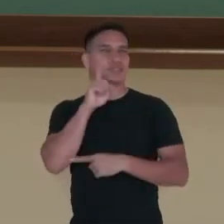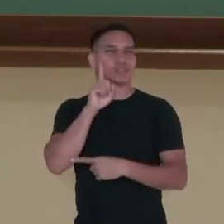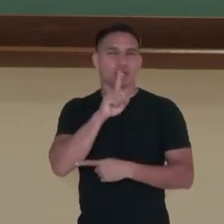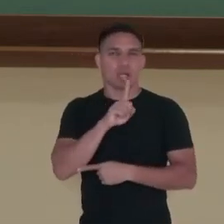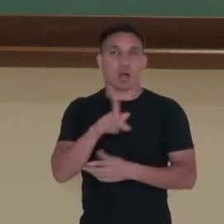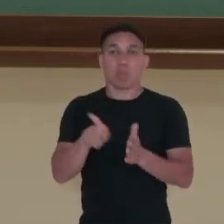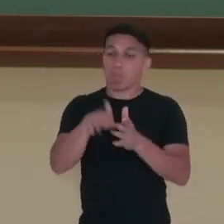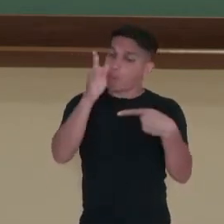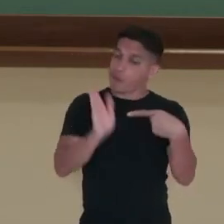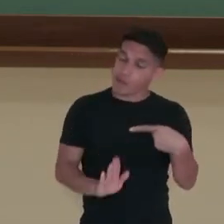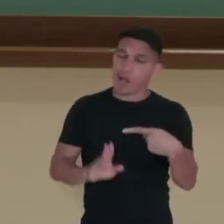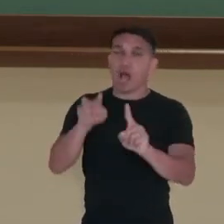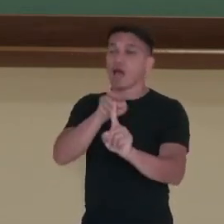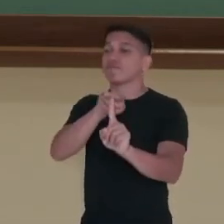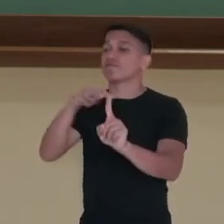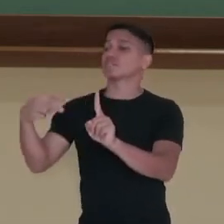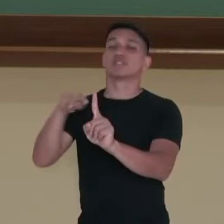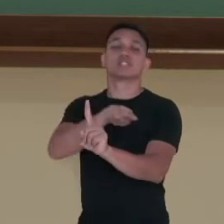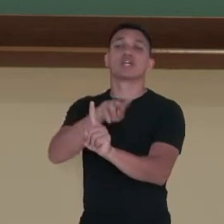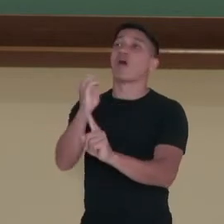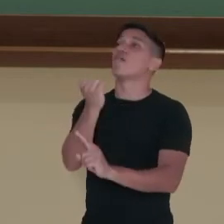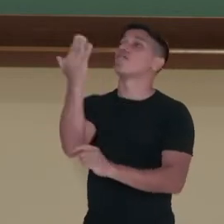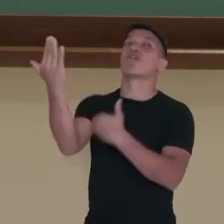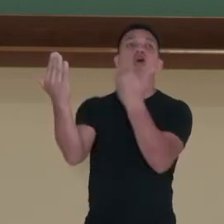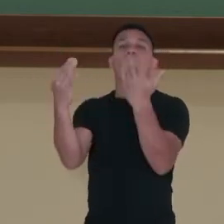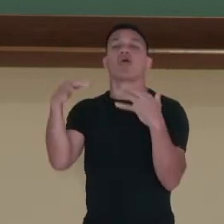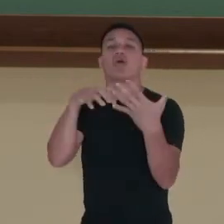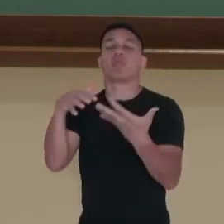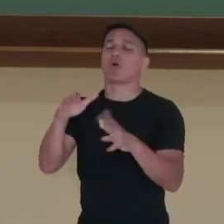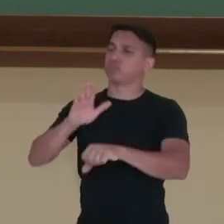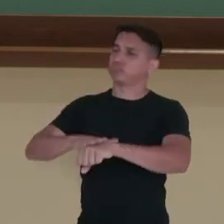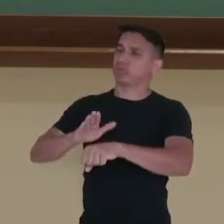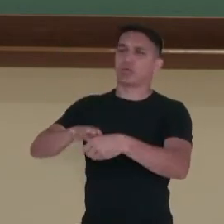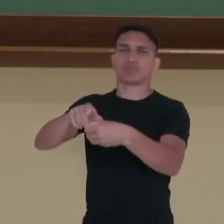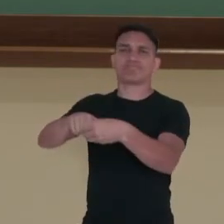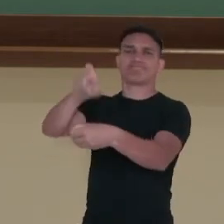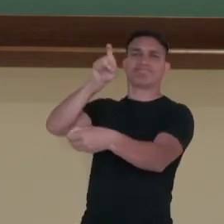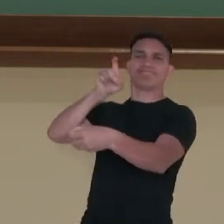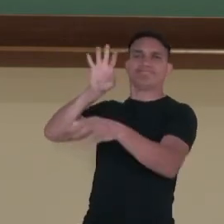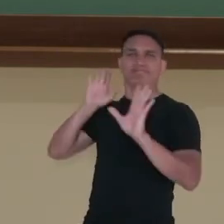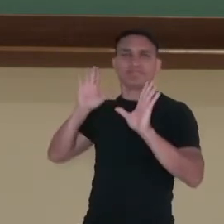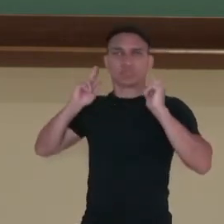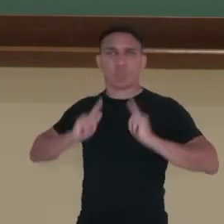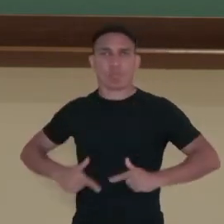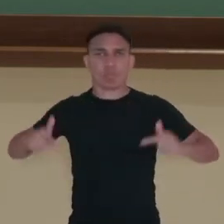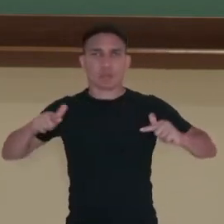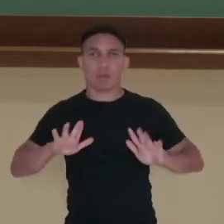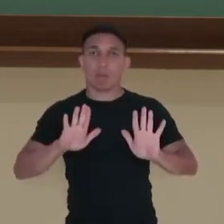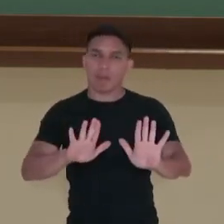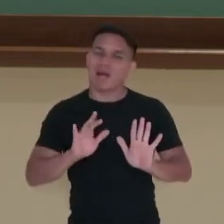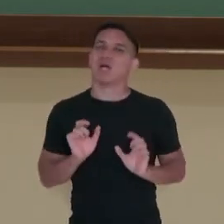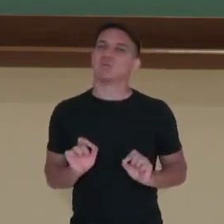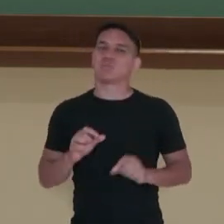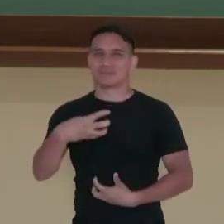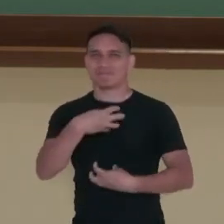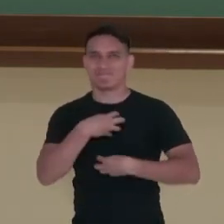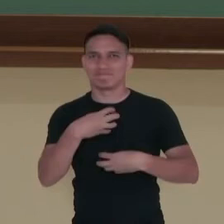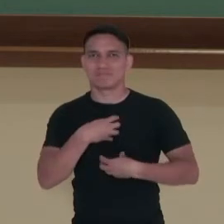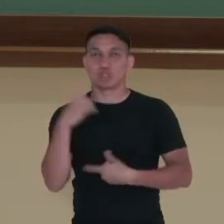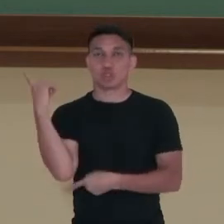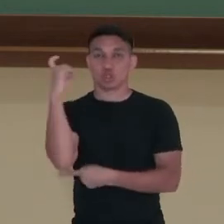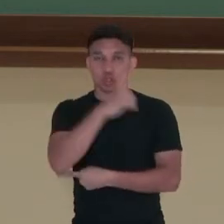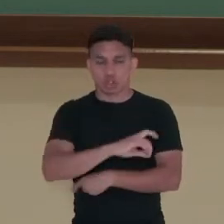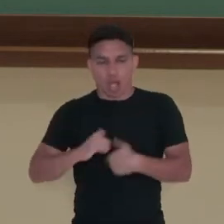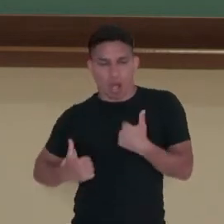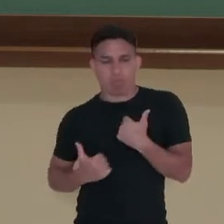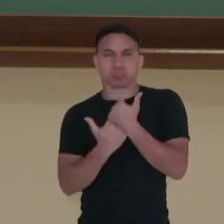sua própria visão de política externa independente dentro da Guerra Fria. Porém, com grandes dificuldades de apoio